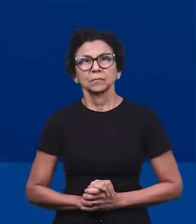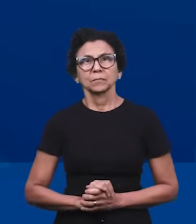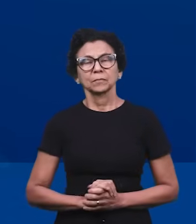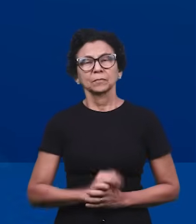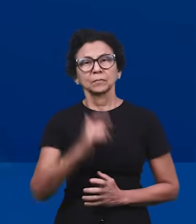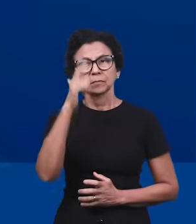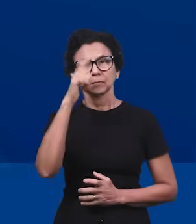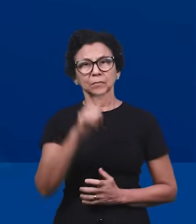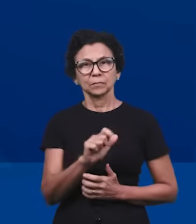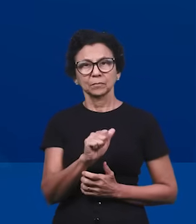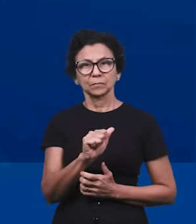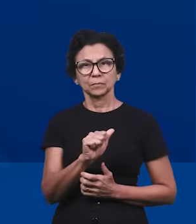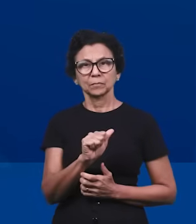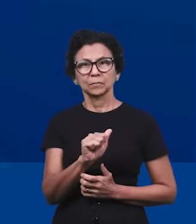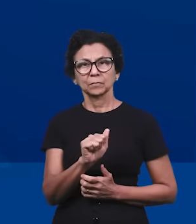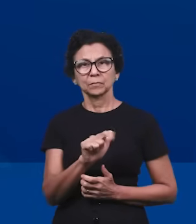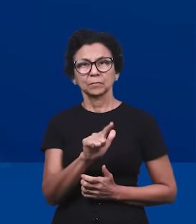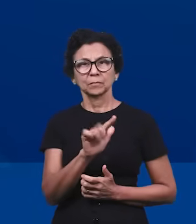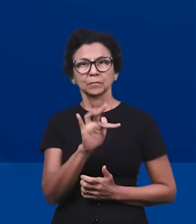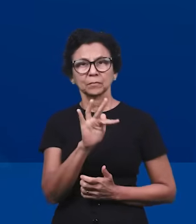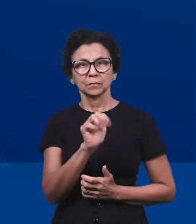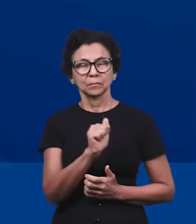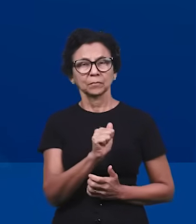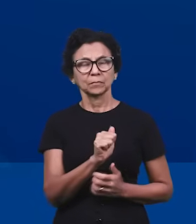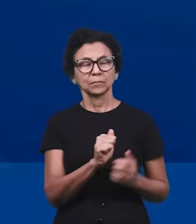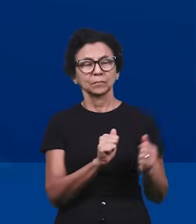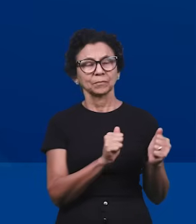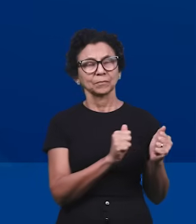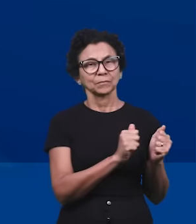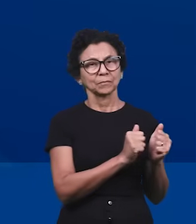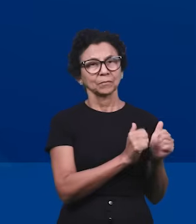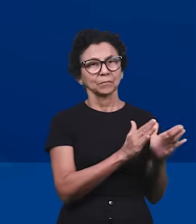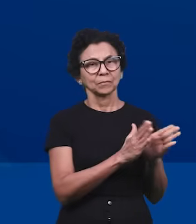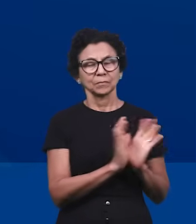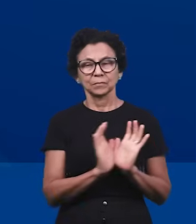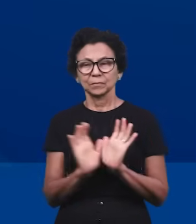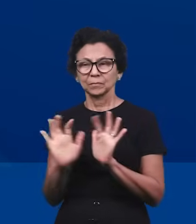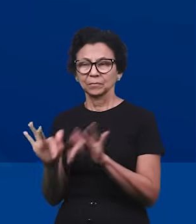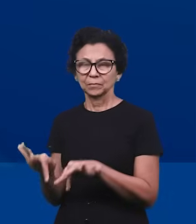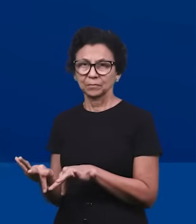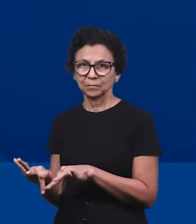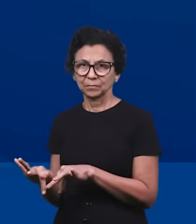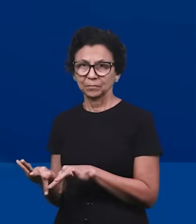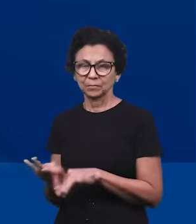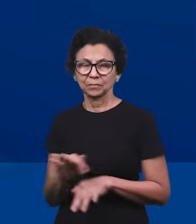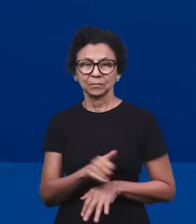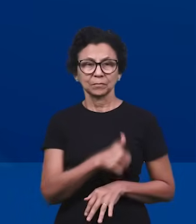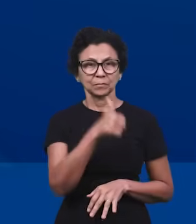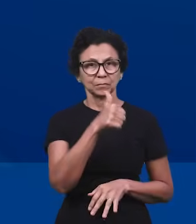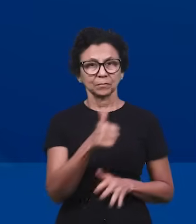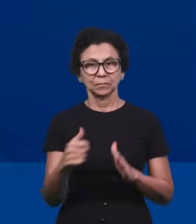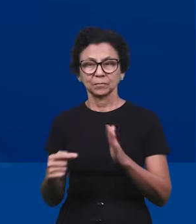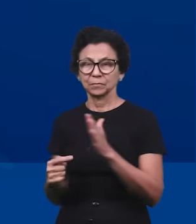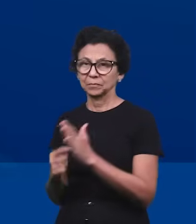sou o Alfa e o Ômega, o princípio e o fim, o primeiro e o derradeiro.